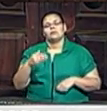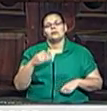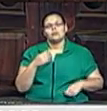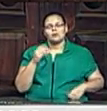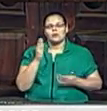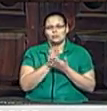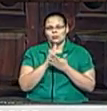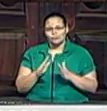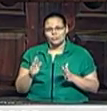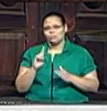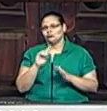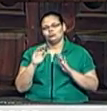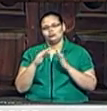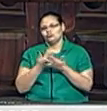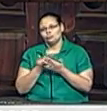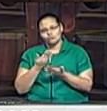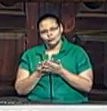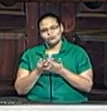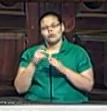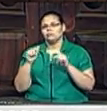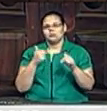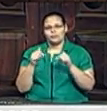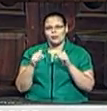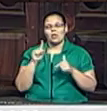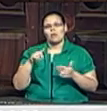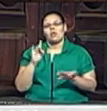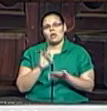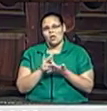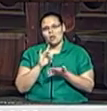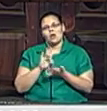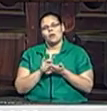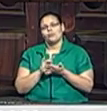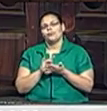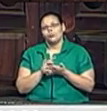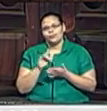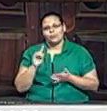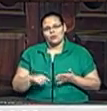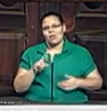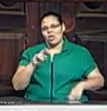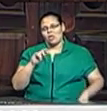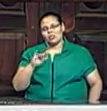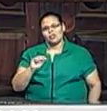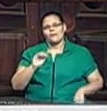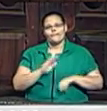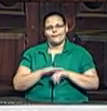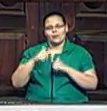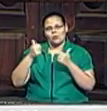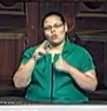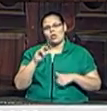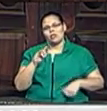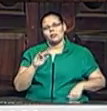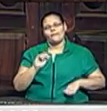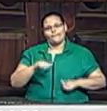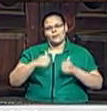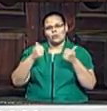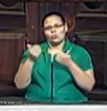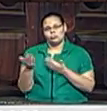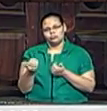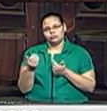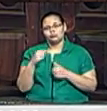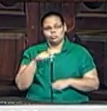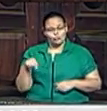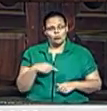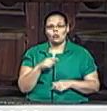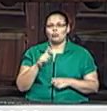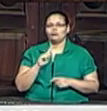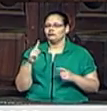que nem estudam e nem trabalham é real com Renda Melhor e com Renda Melhor Jovem. Por isso, somos